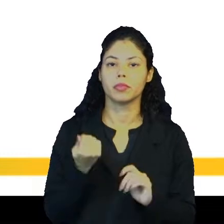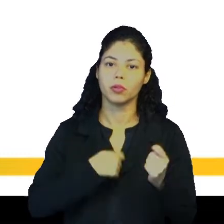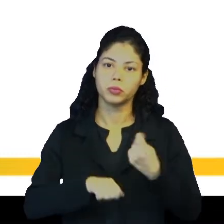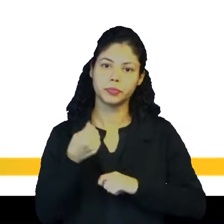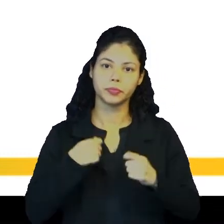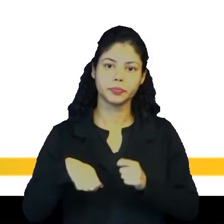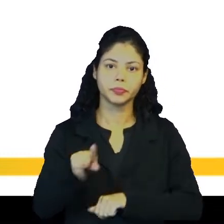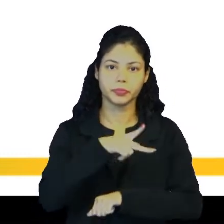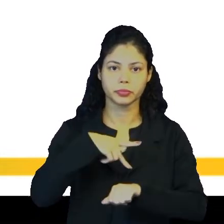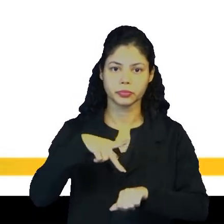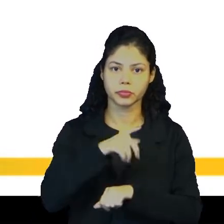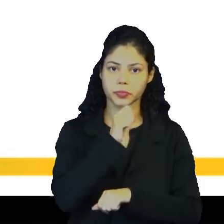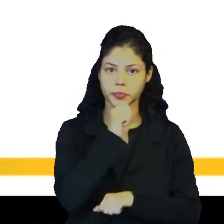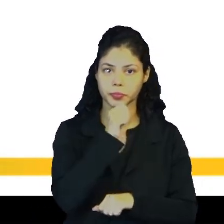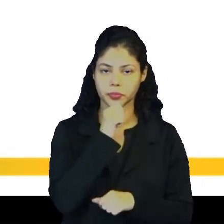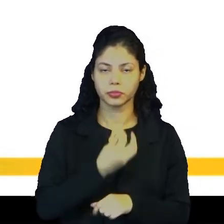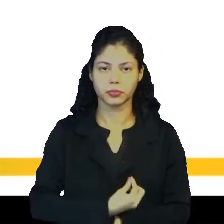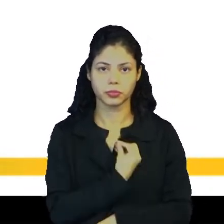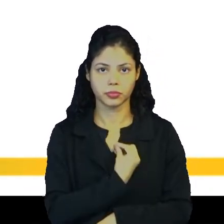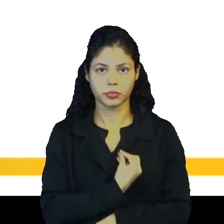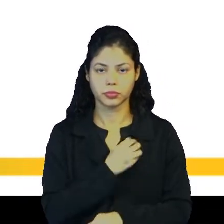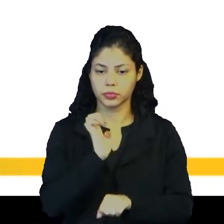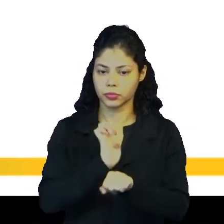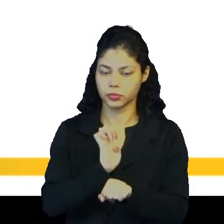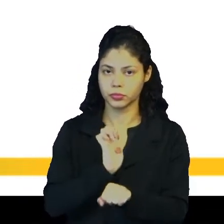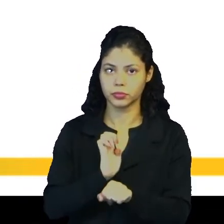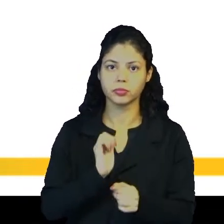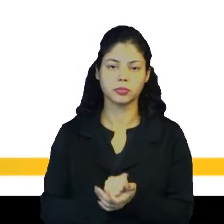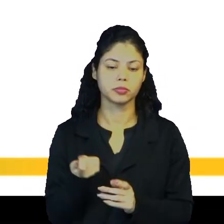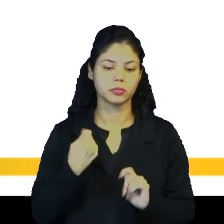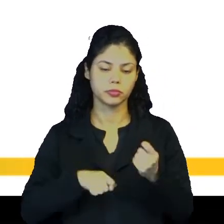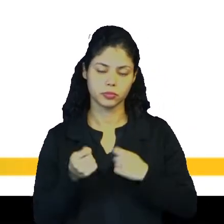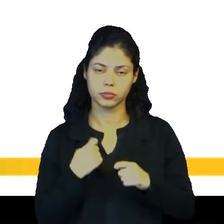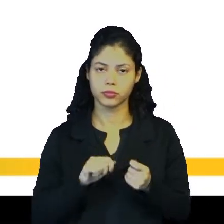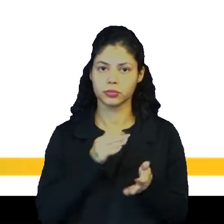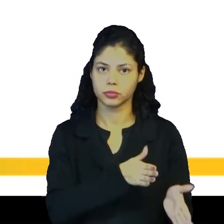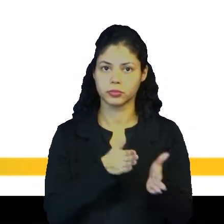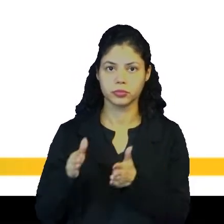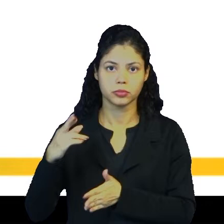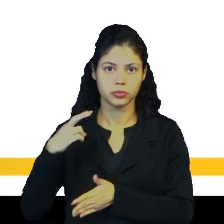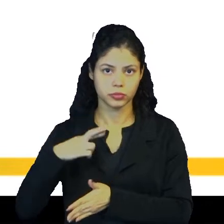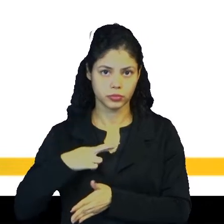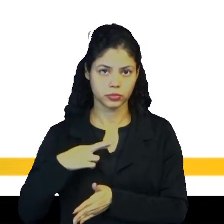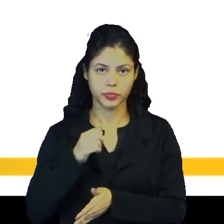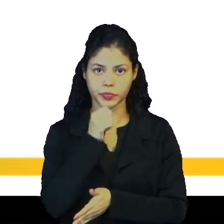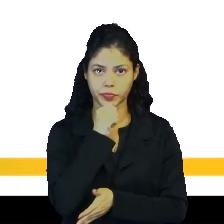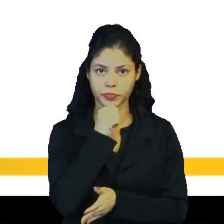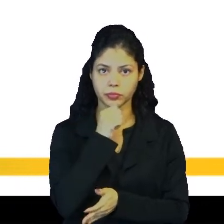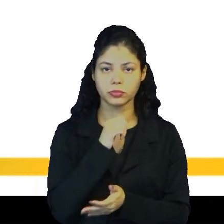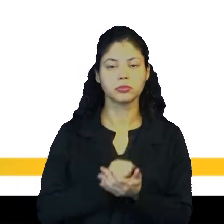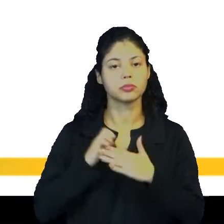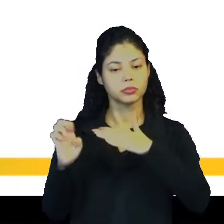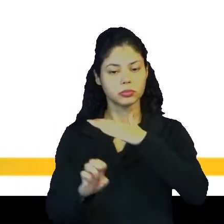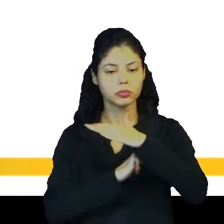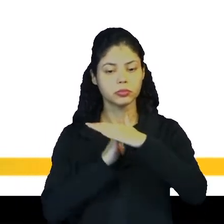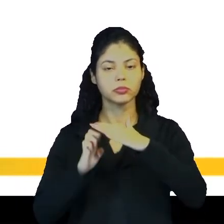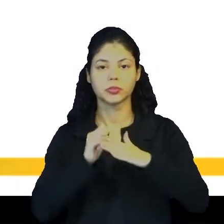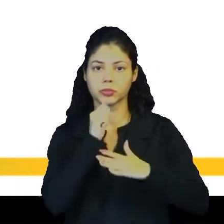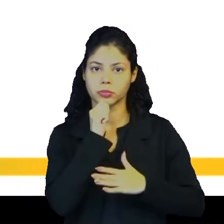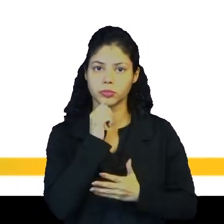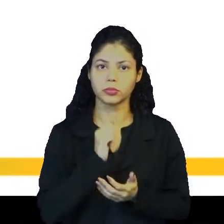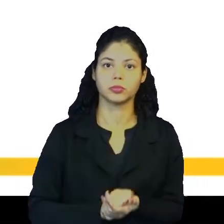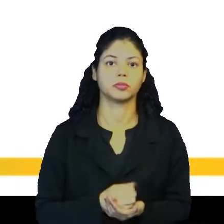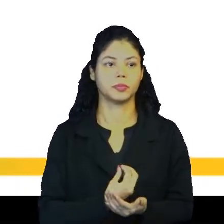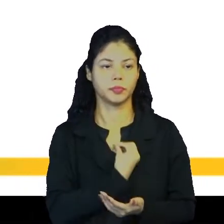economia do país e manter a presença do Estado na economia, particularmente mediante as empresas estatais. O